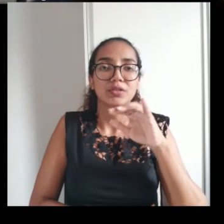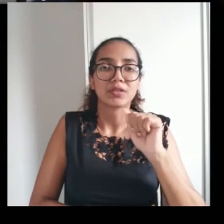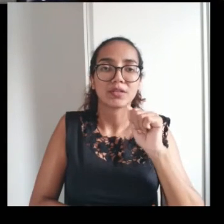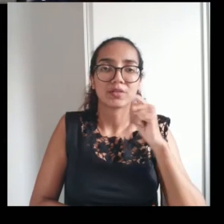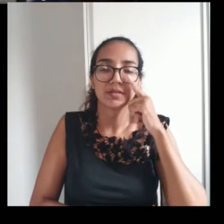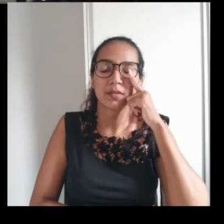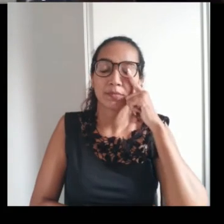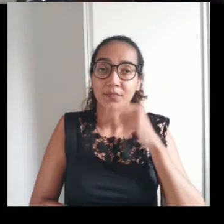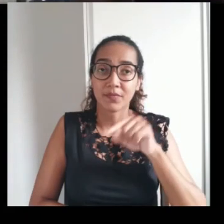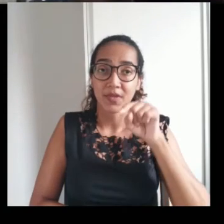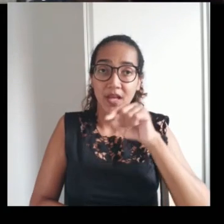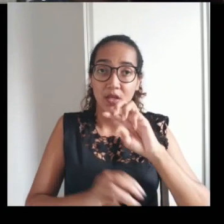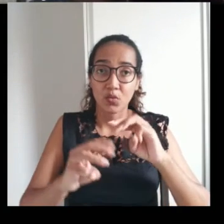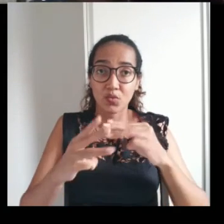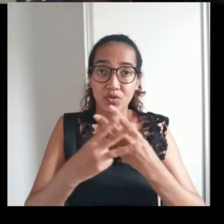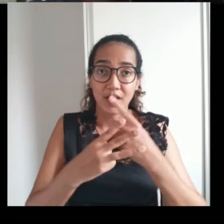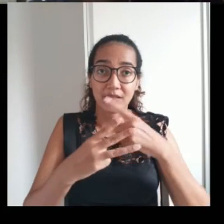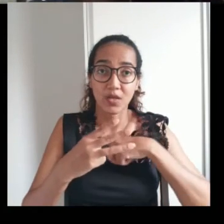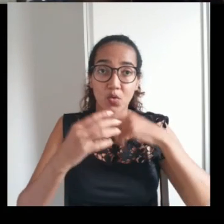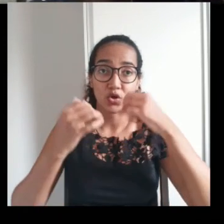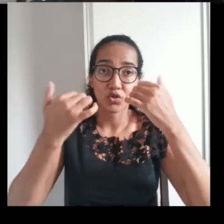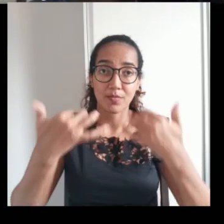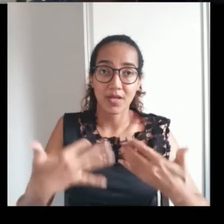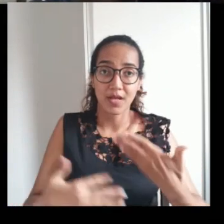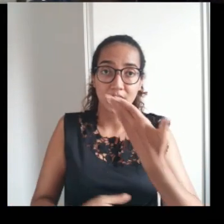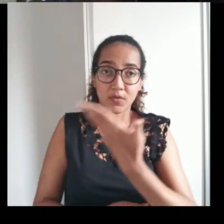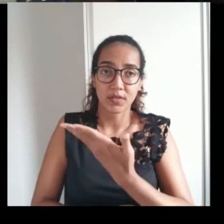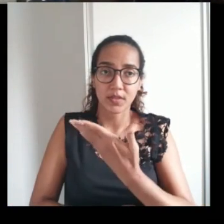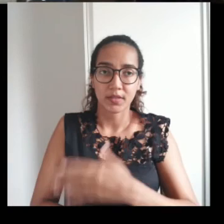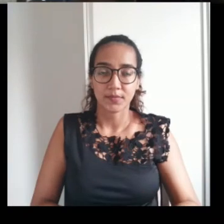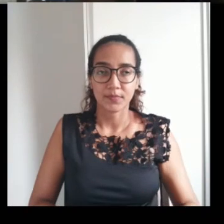tá? A gente vai ver, né, aqui, ó, o